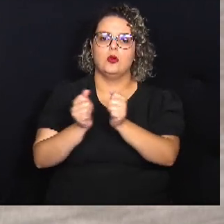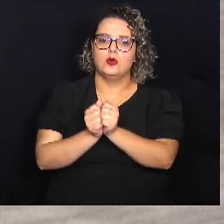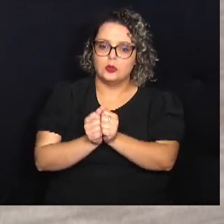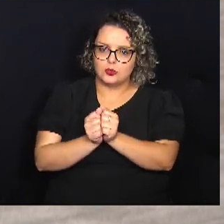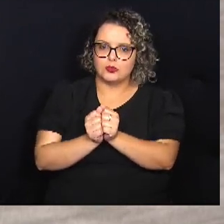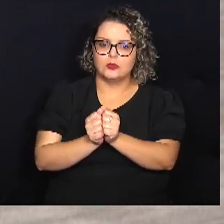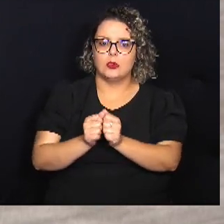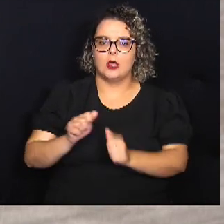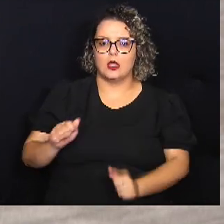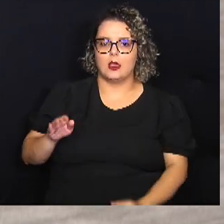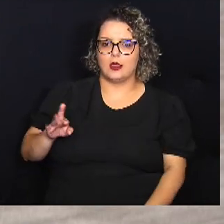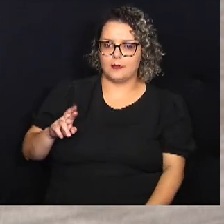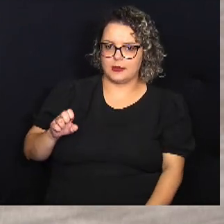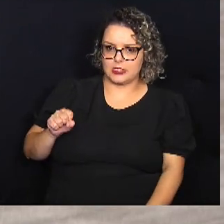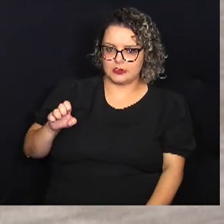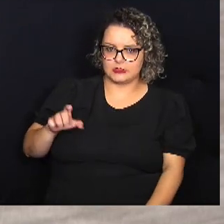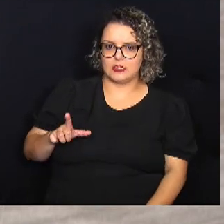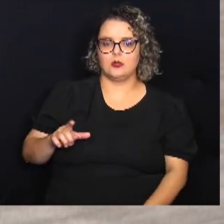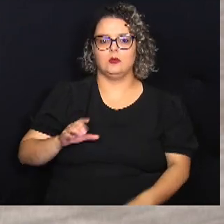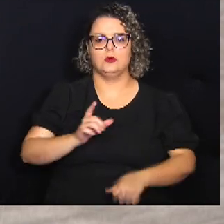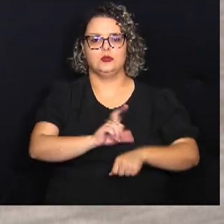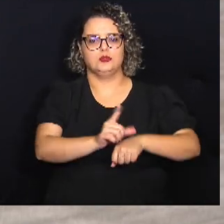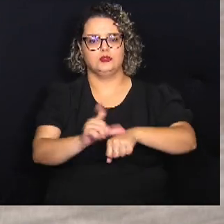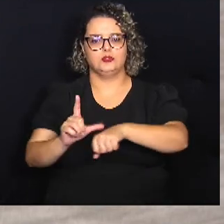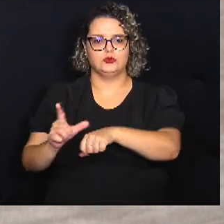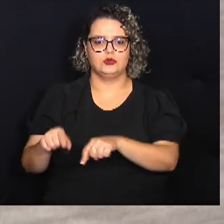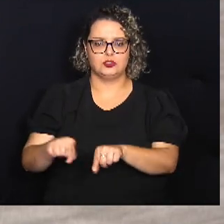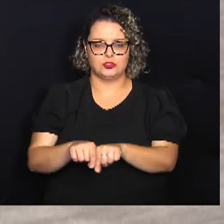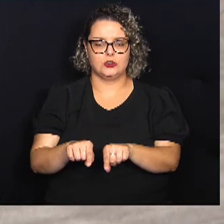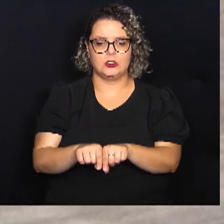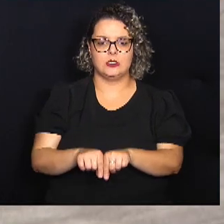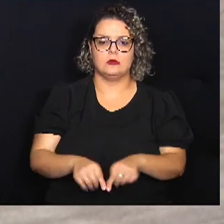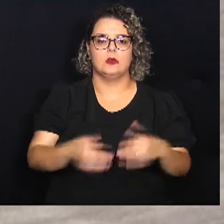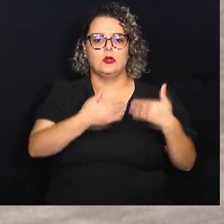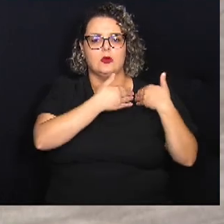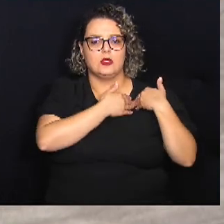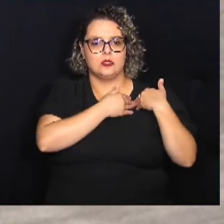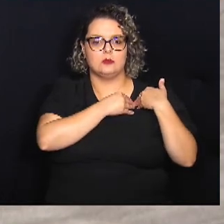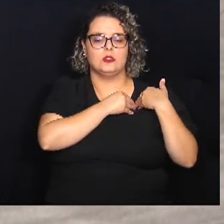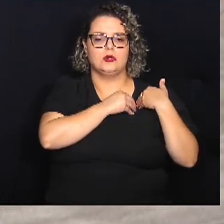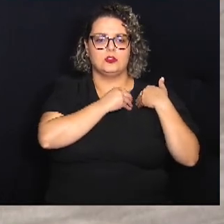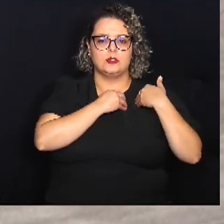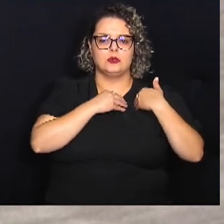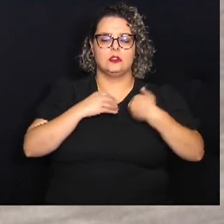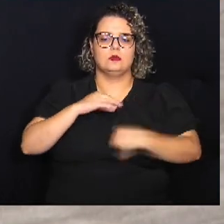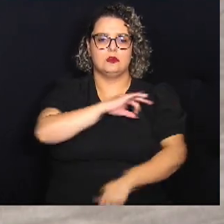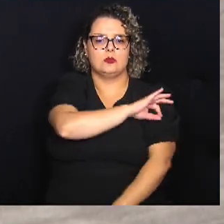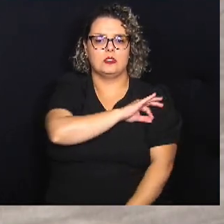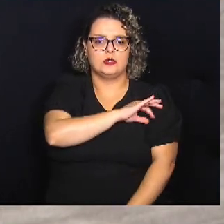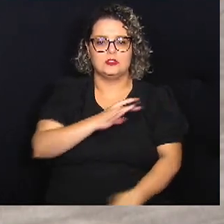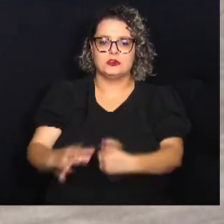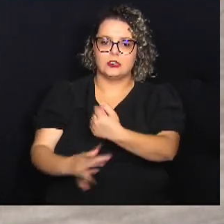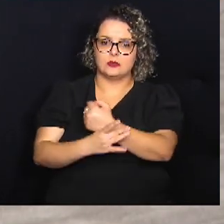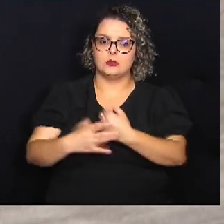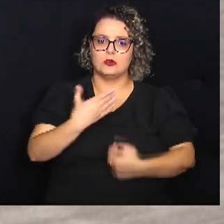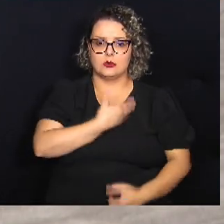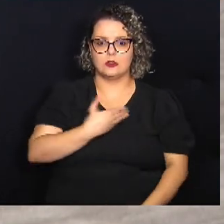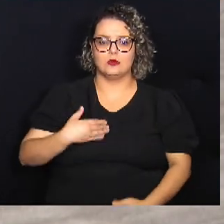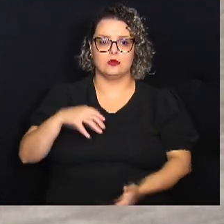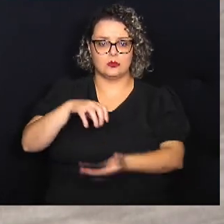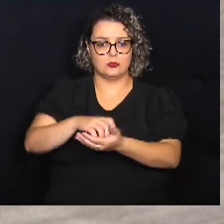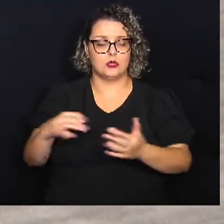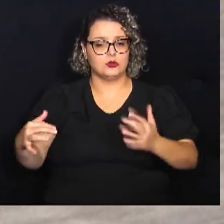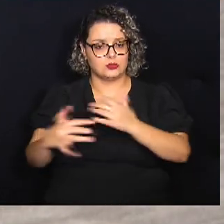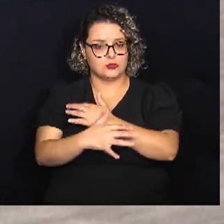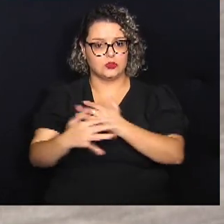a Abrazel, com os comerciantes, também com os responsáveis da Prefeitura, da Segurança Pública, do Departamento de Urbanismo e também